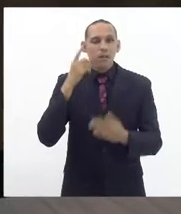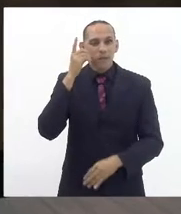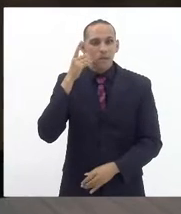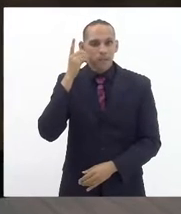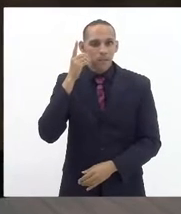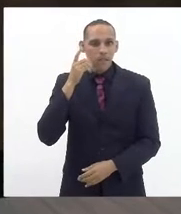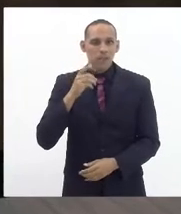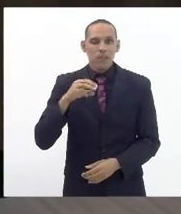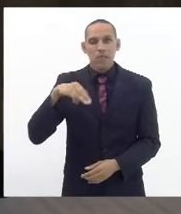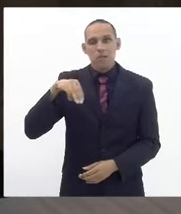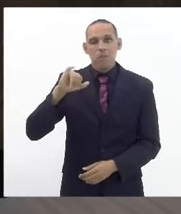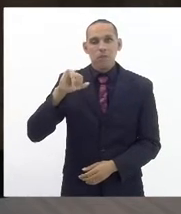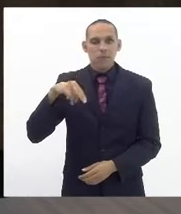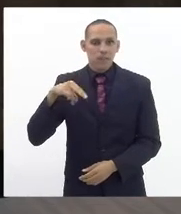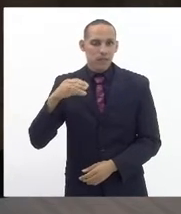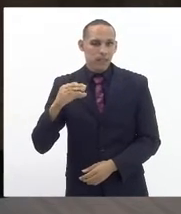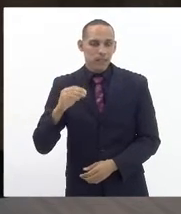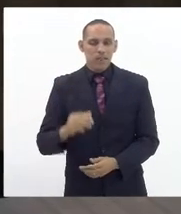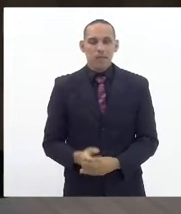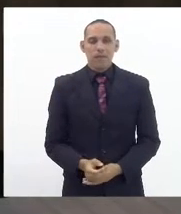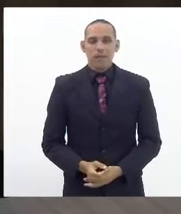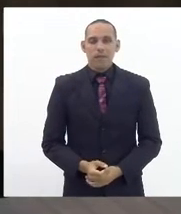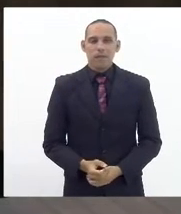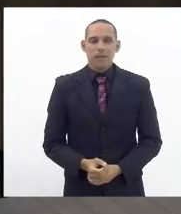deputado Carlos Mink.